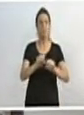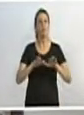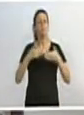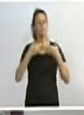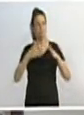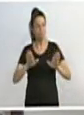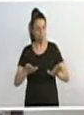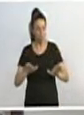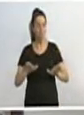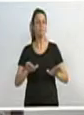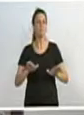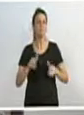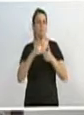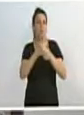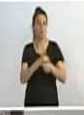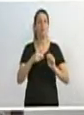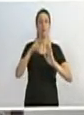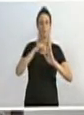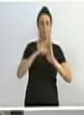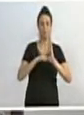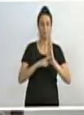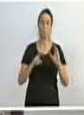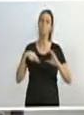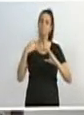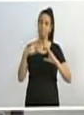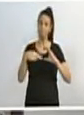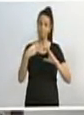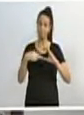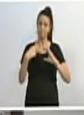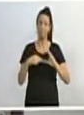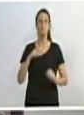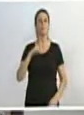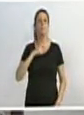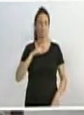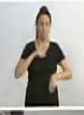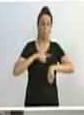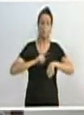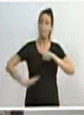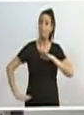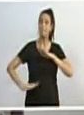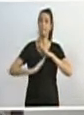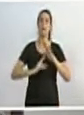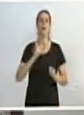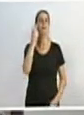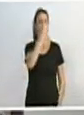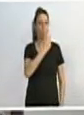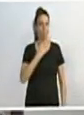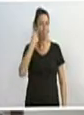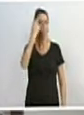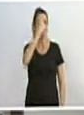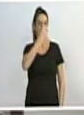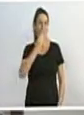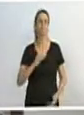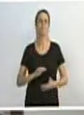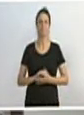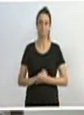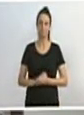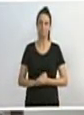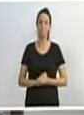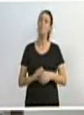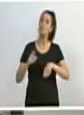por força do regimento interno da Câmara dos Vereadores, terá duração máxima de 2 horas. Nesse